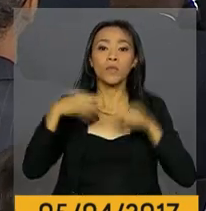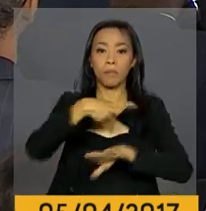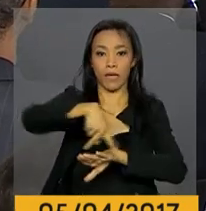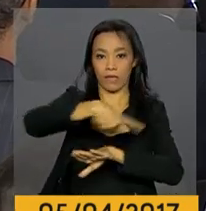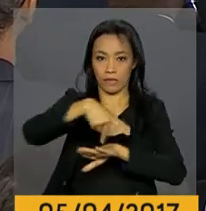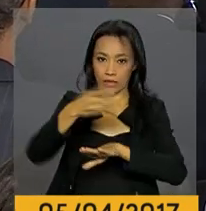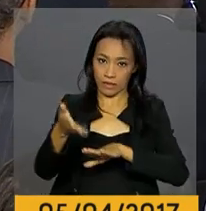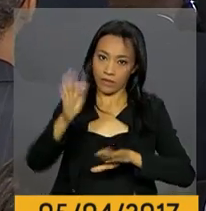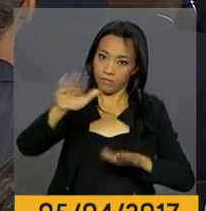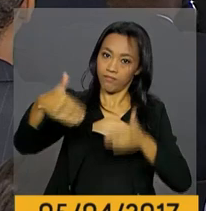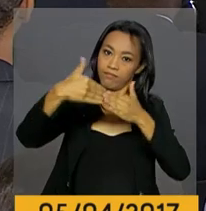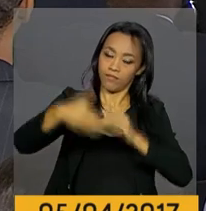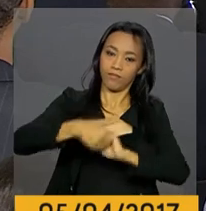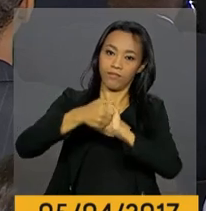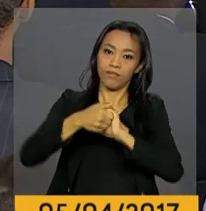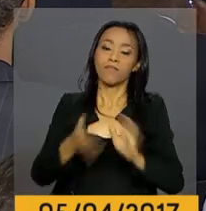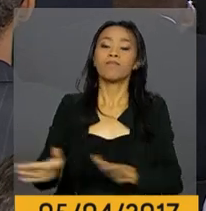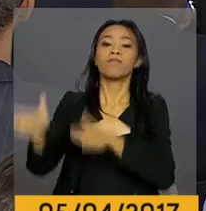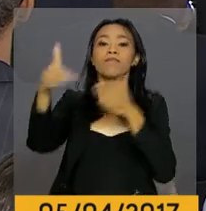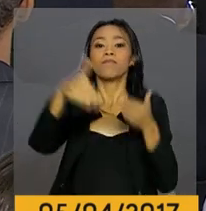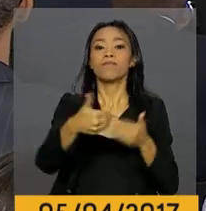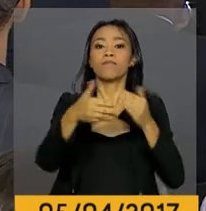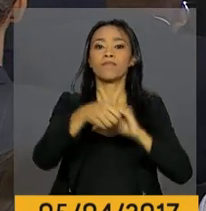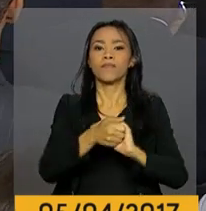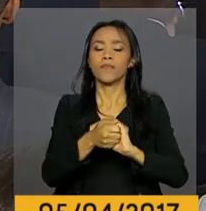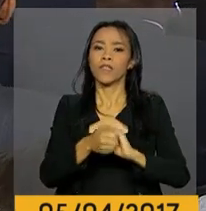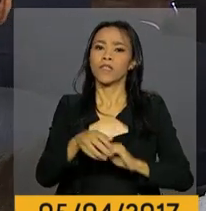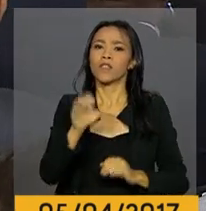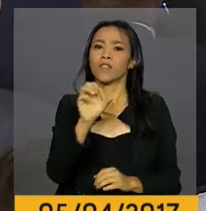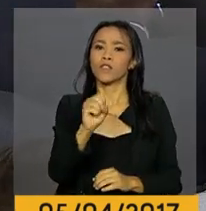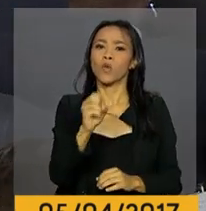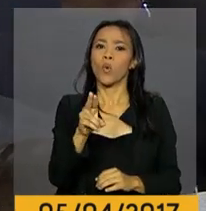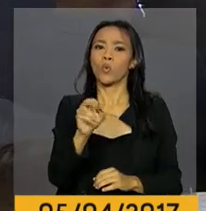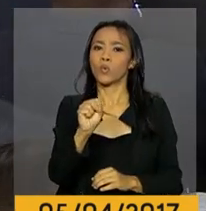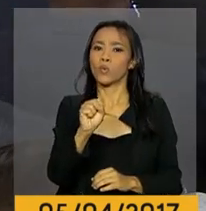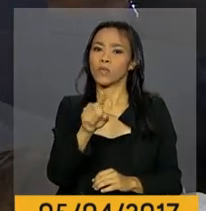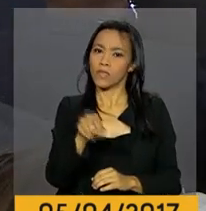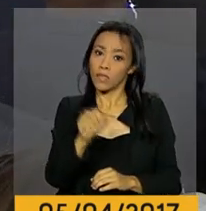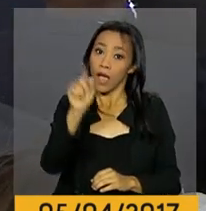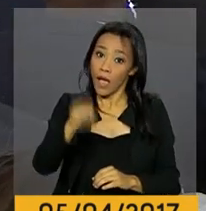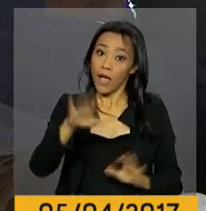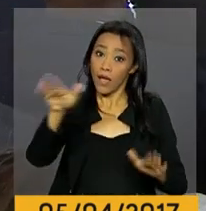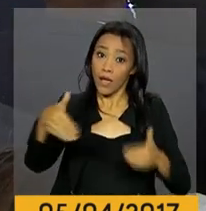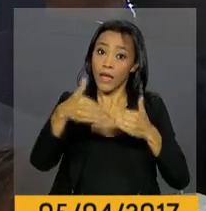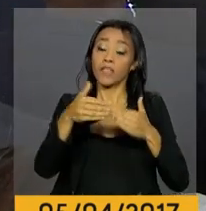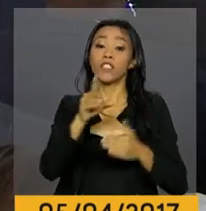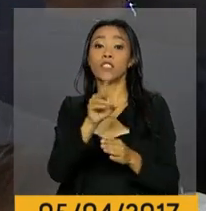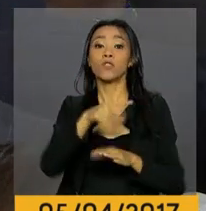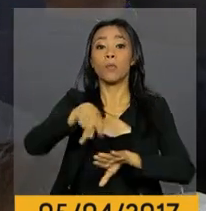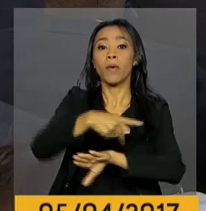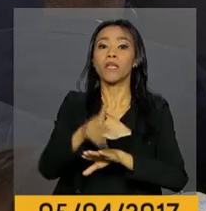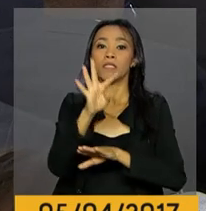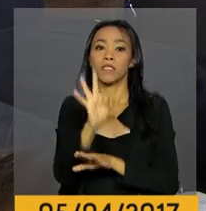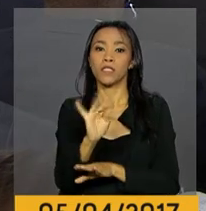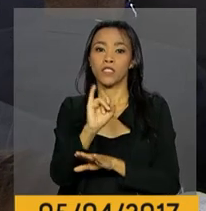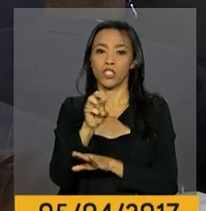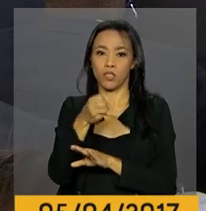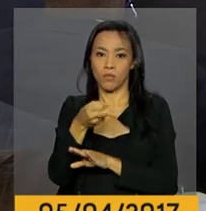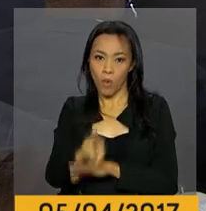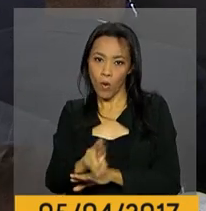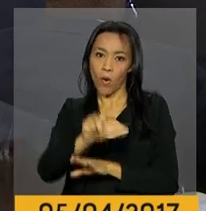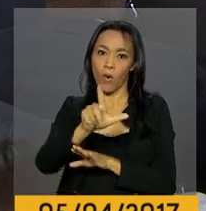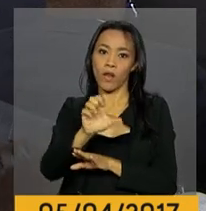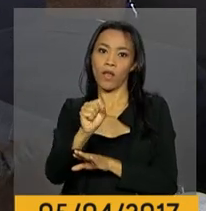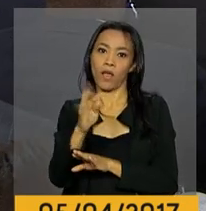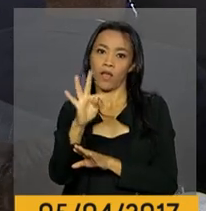embaixador Gregório José da Conceição Ferreira de Souza da República democrática Timor Leste o embaixador Jorge